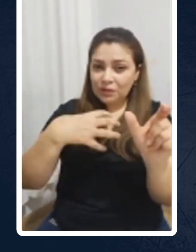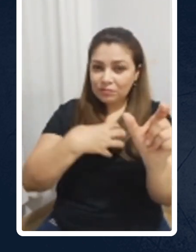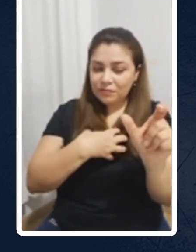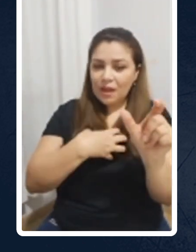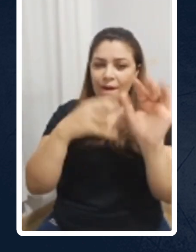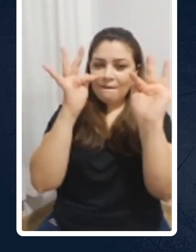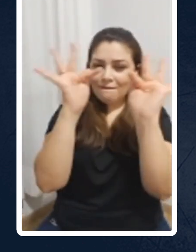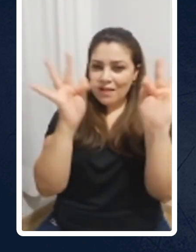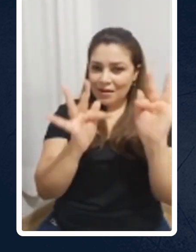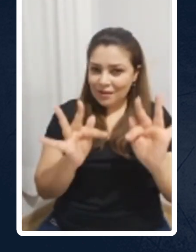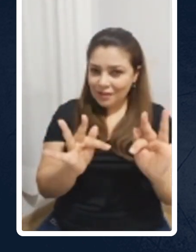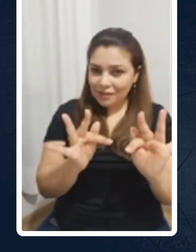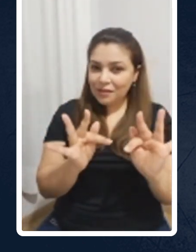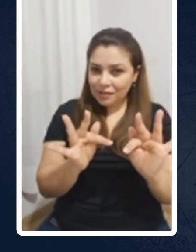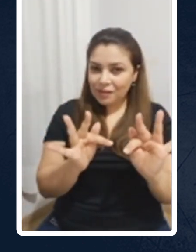felizes